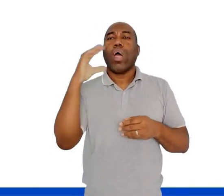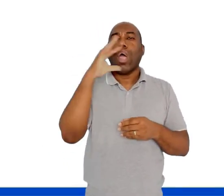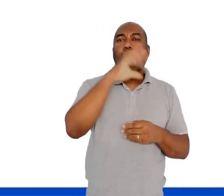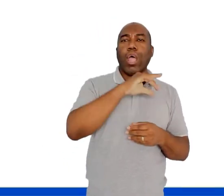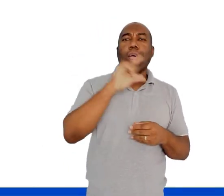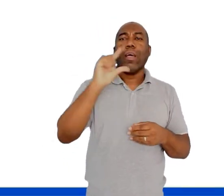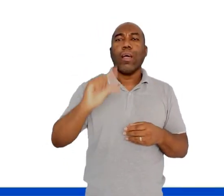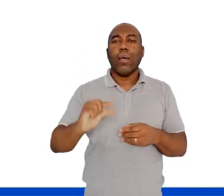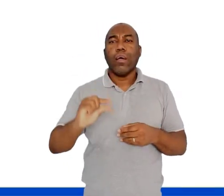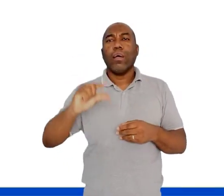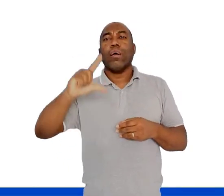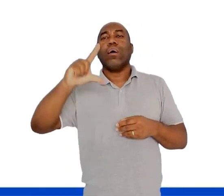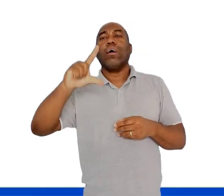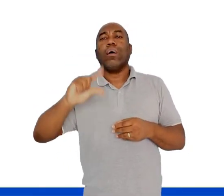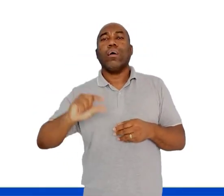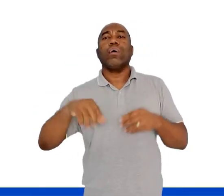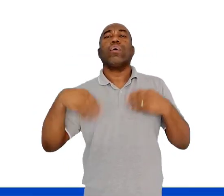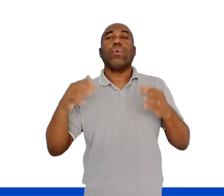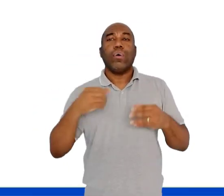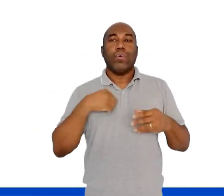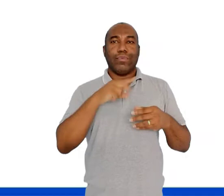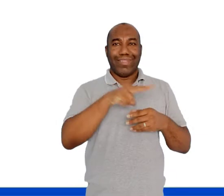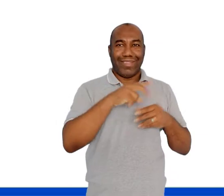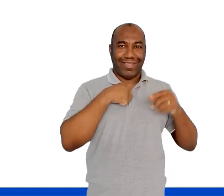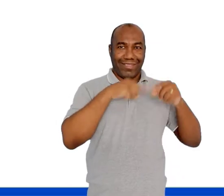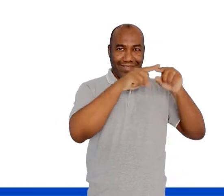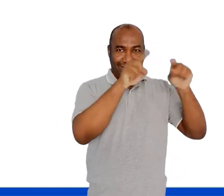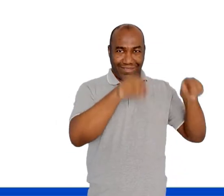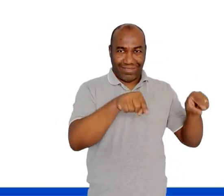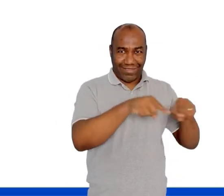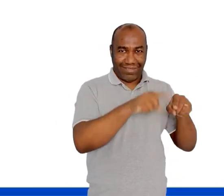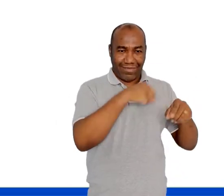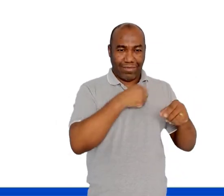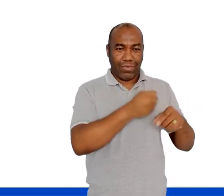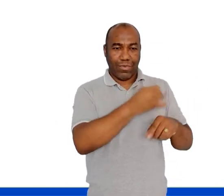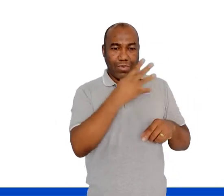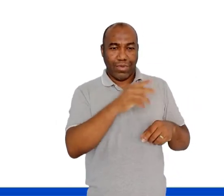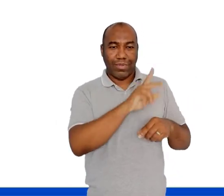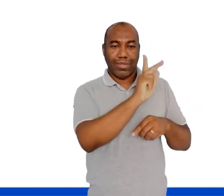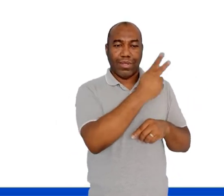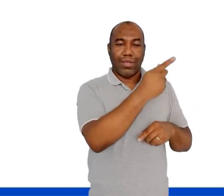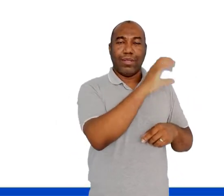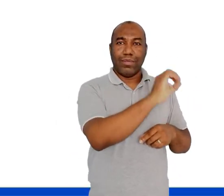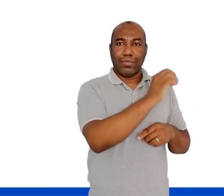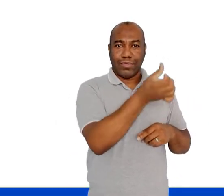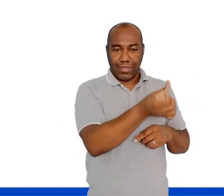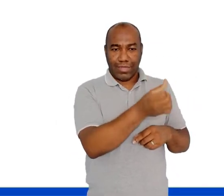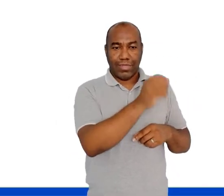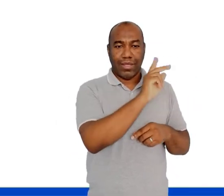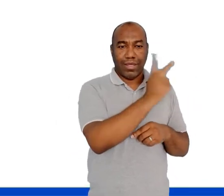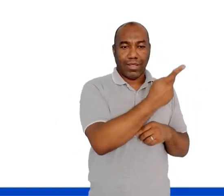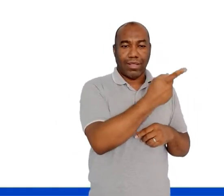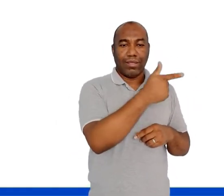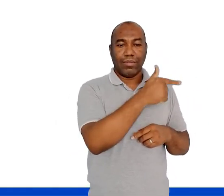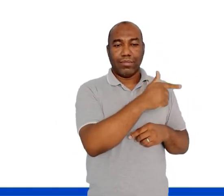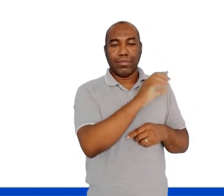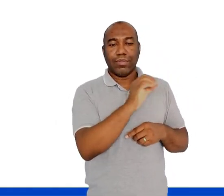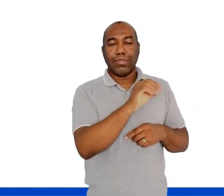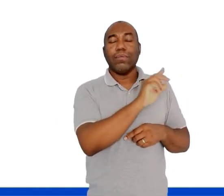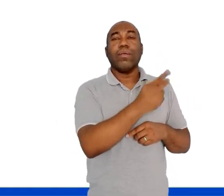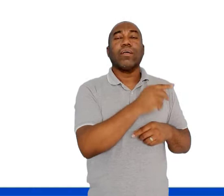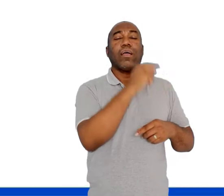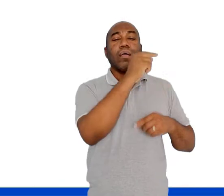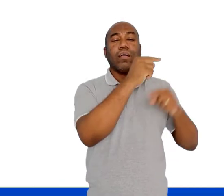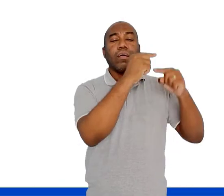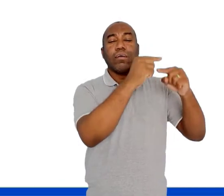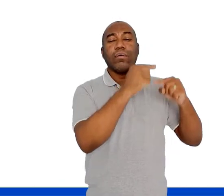tem o calor específico de cada espécie química que participa dessa reação, então você calcula separado o valor de cada espécie,